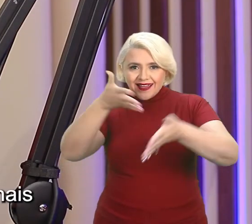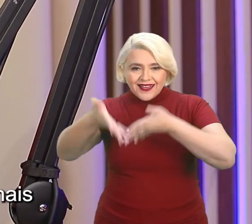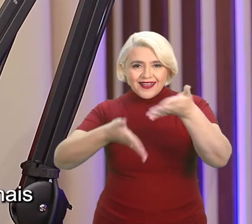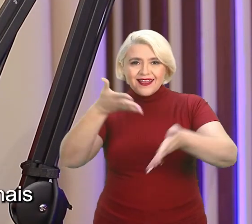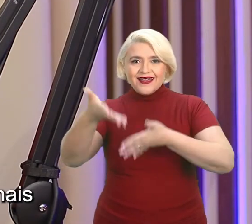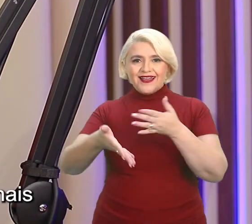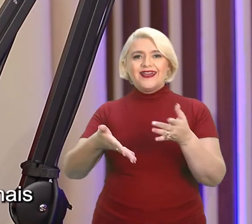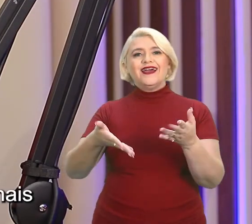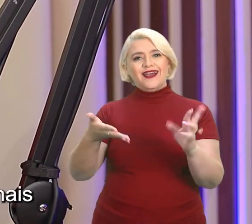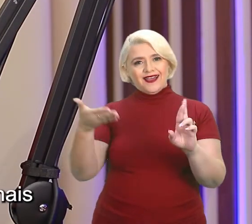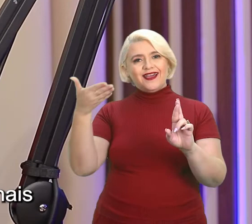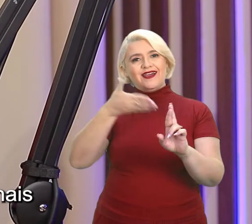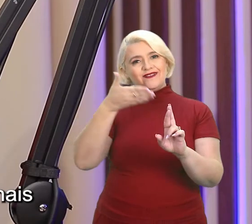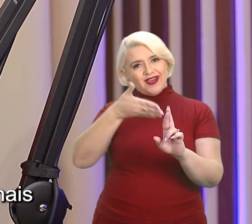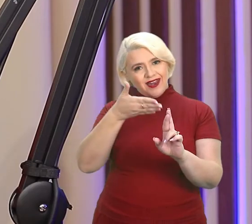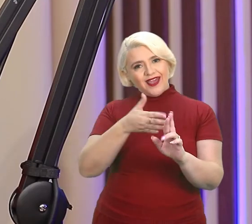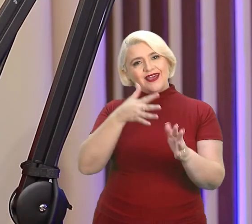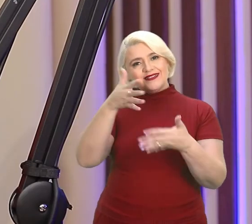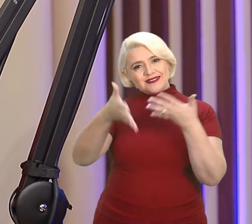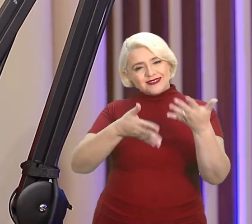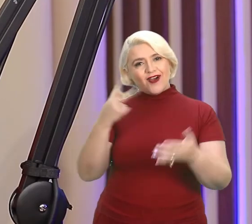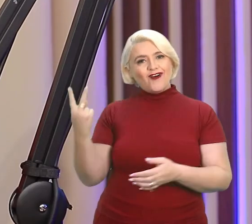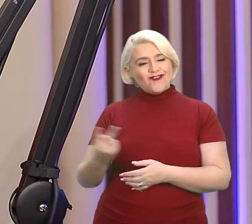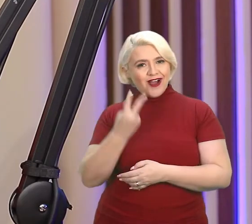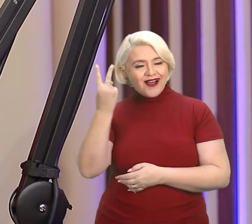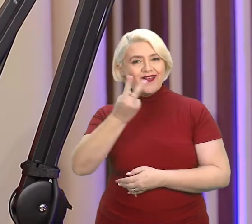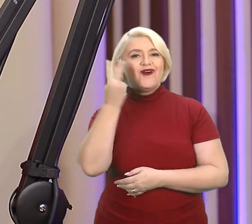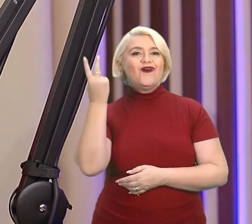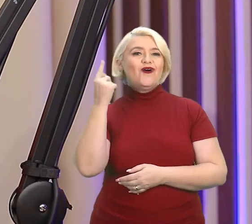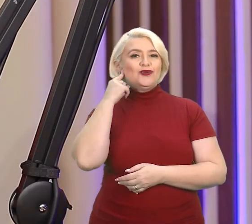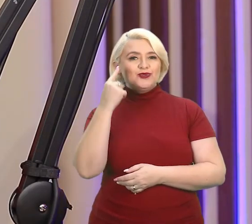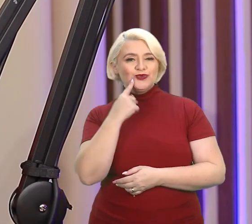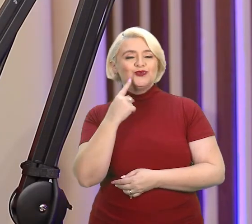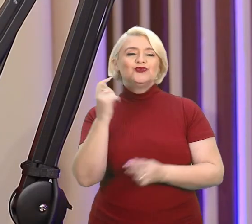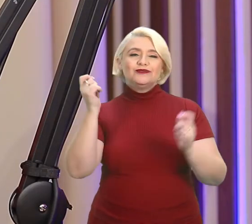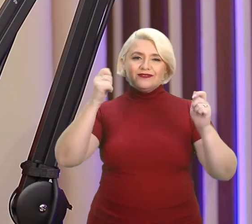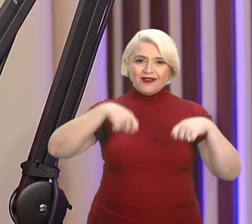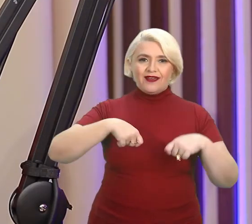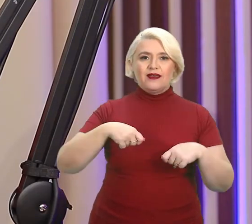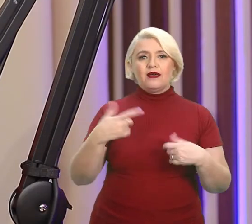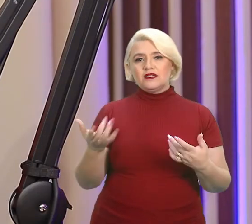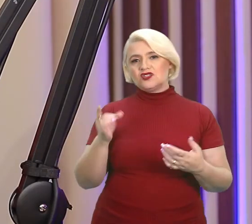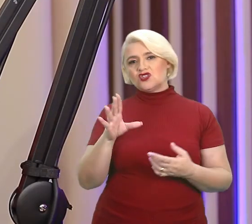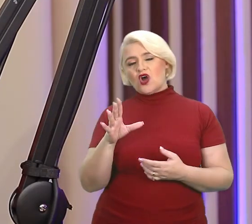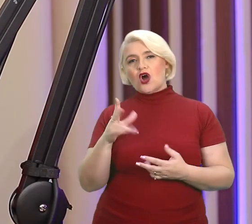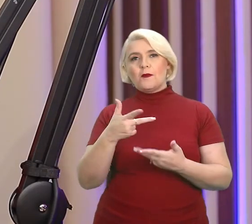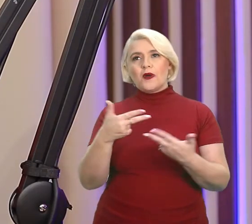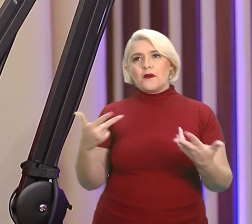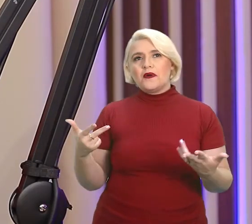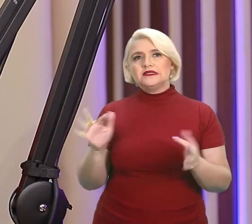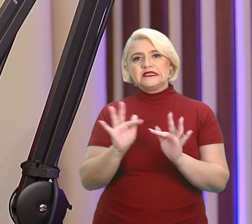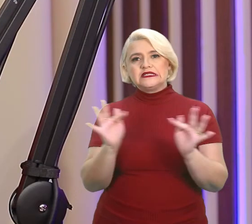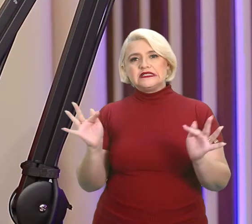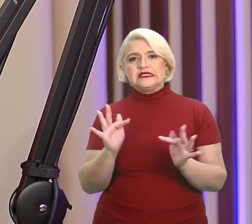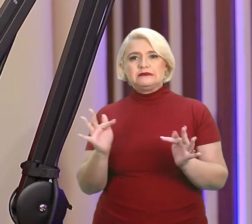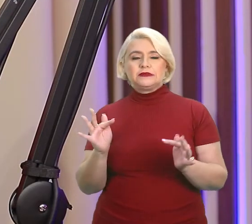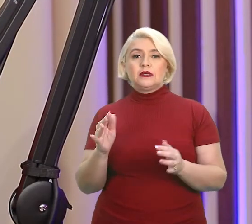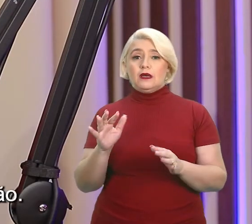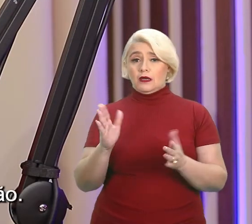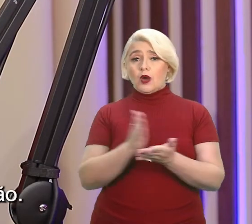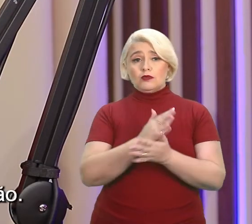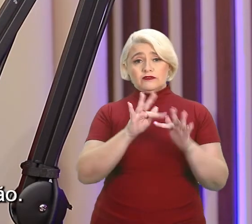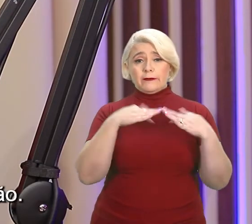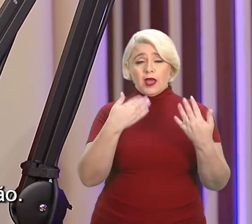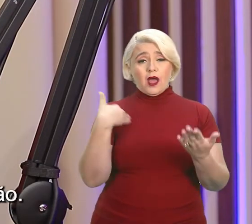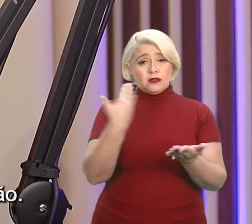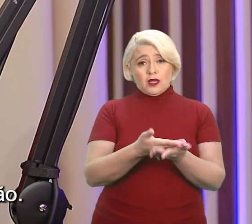com a representatividade da língua de sinais e valorizando, né, os surdos e tudo mais. Deixou de ser só uma coisa que era pejorativa, porque muitas famílias